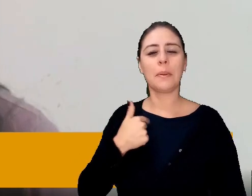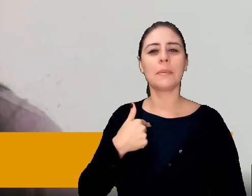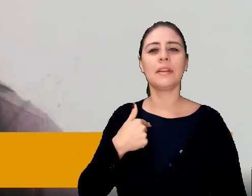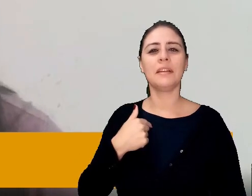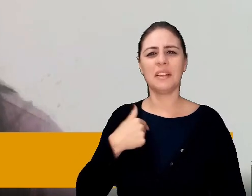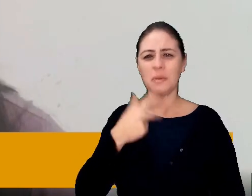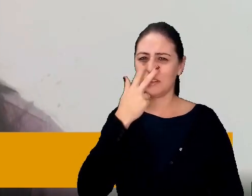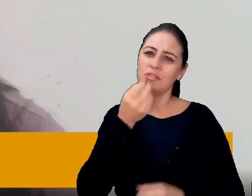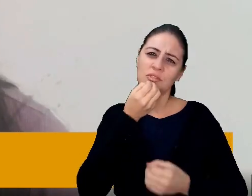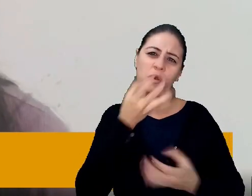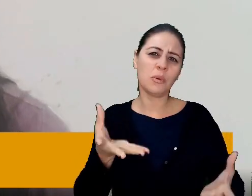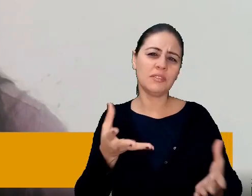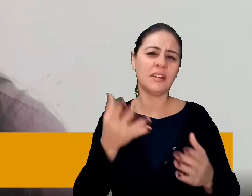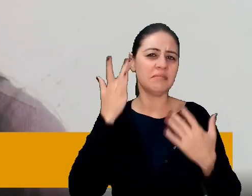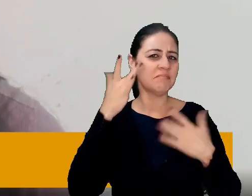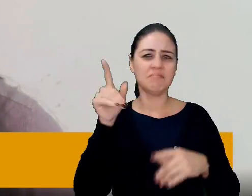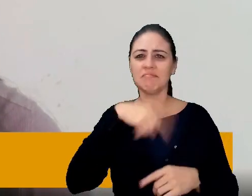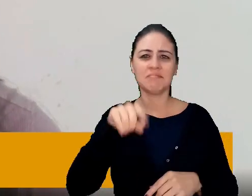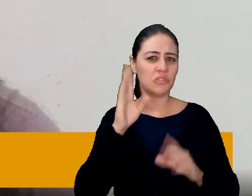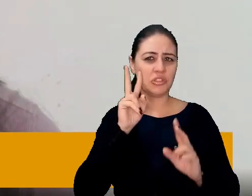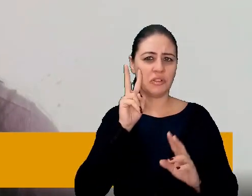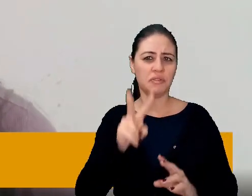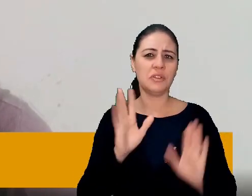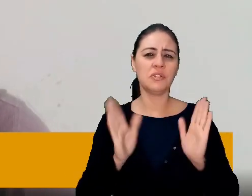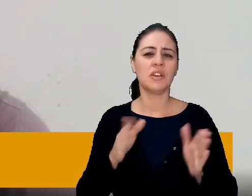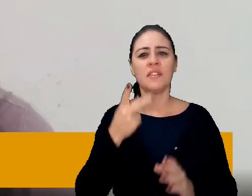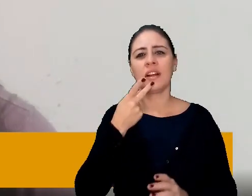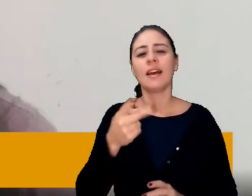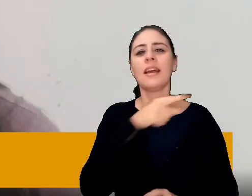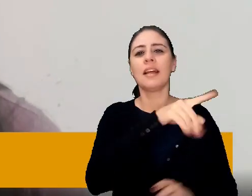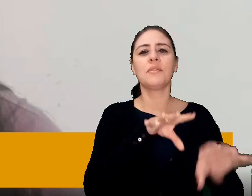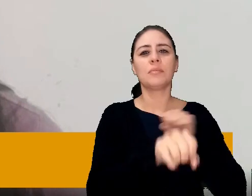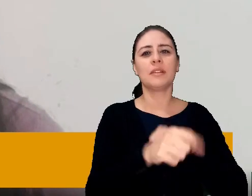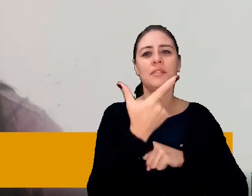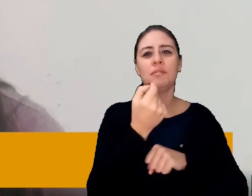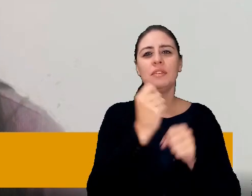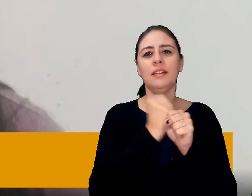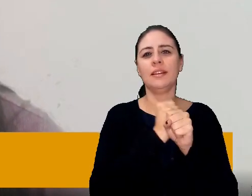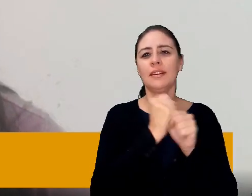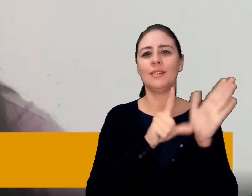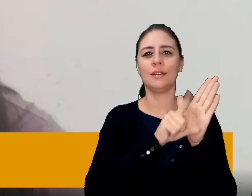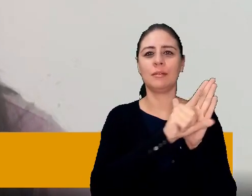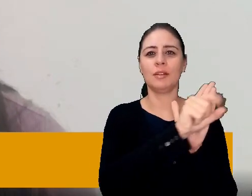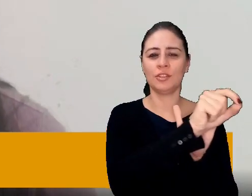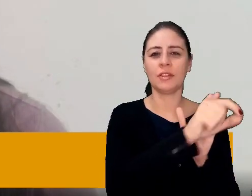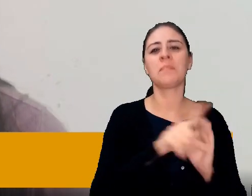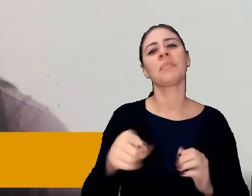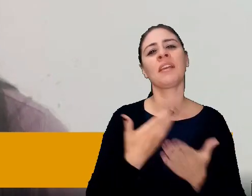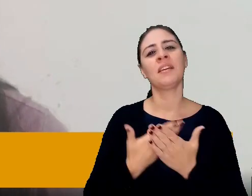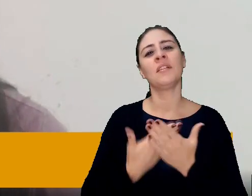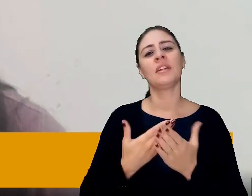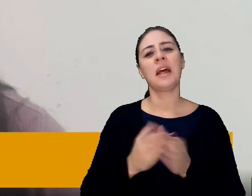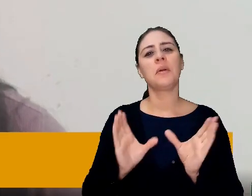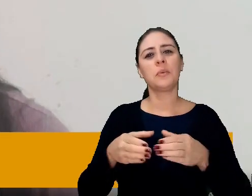contado, eu não sei se vocês já ouviram isso, mas ela era formada há 20 anos em biologia e ela foi dar aula numa comunidade ribeirinha. E